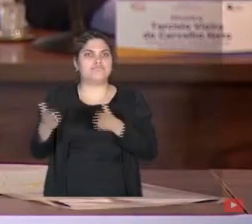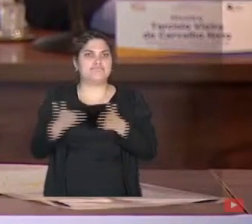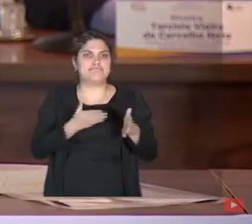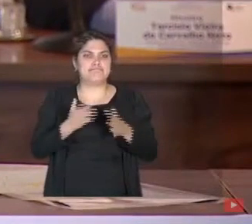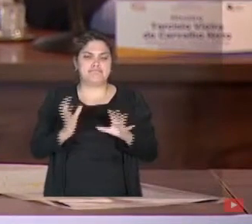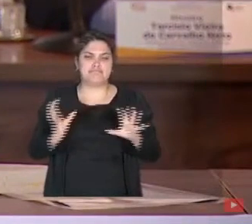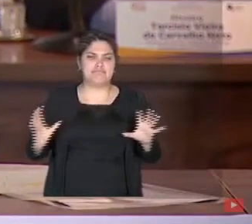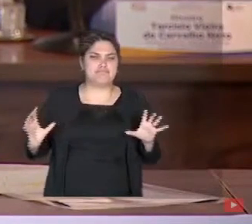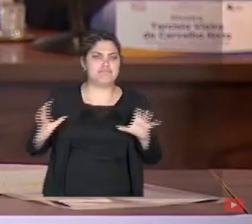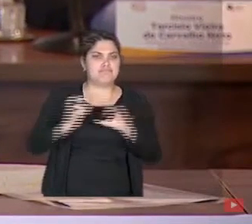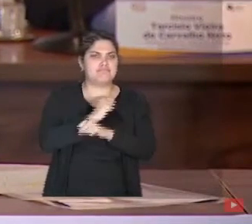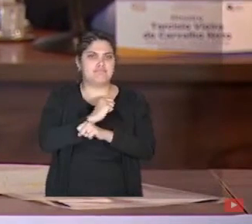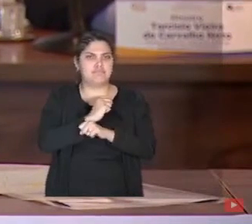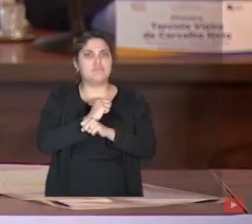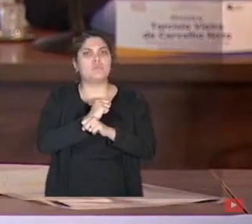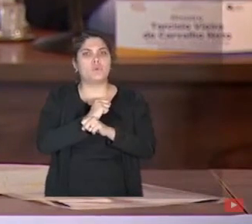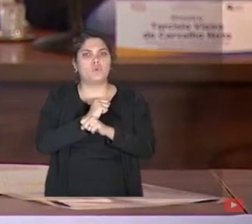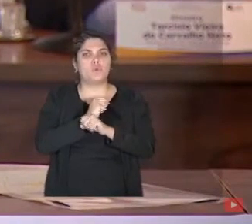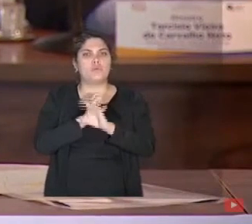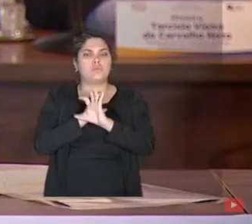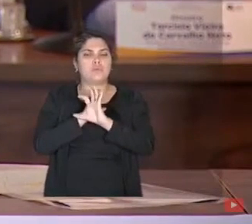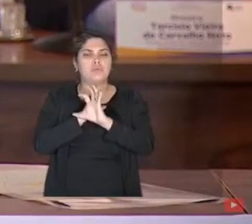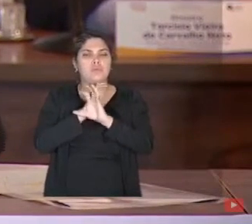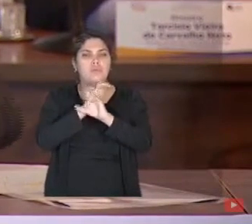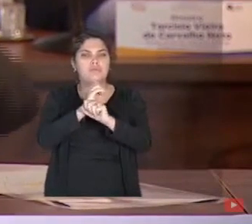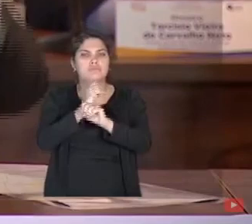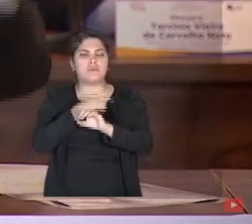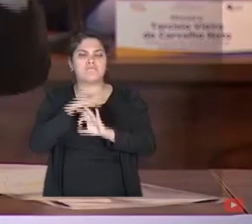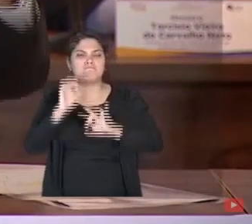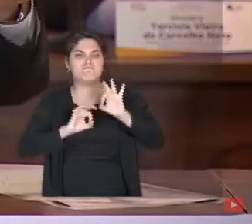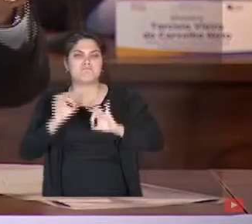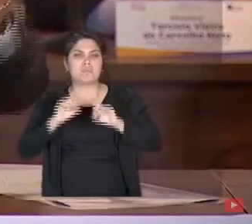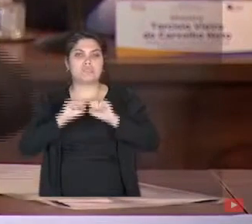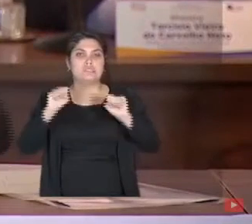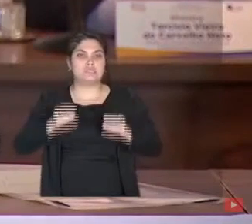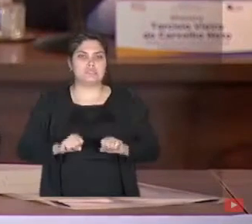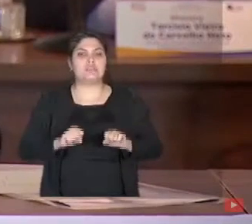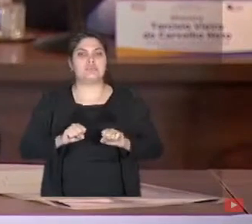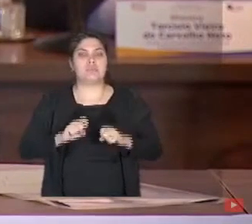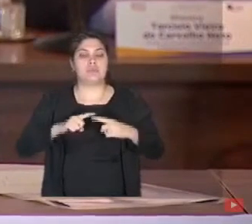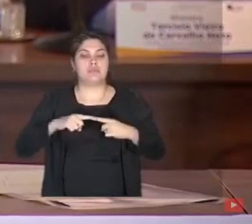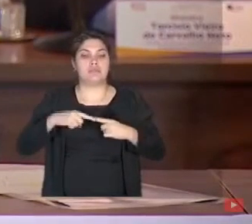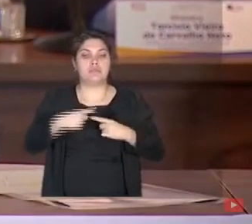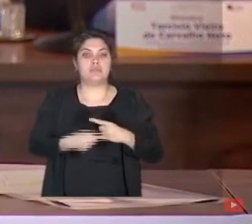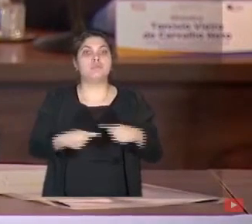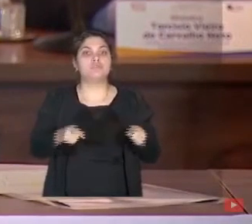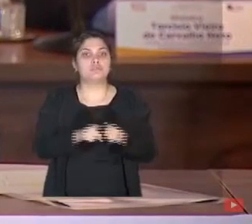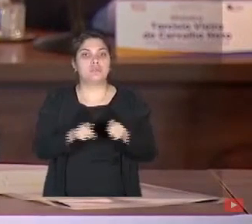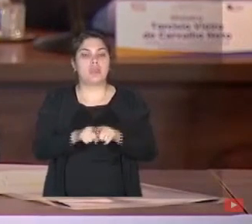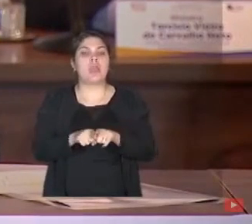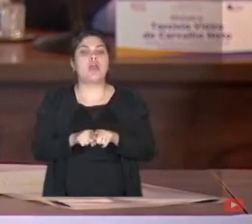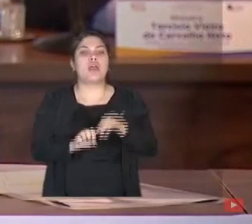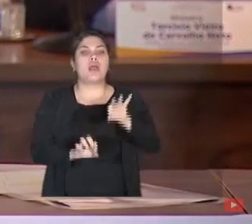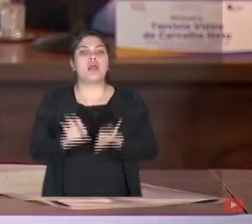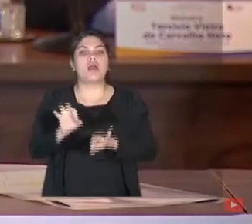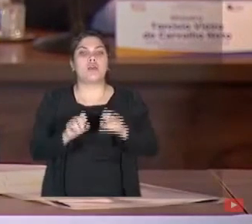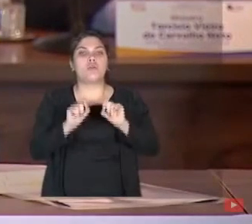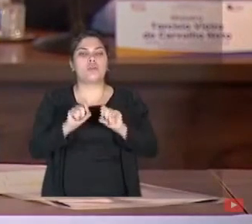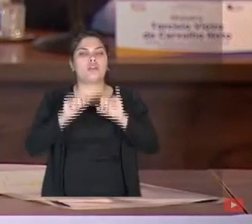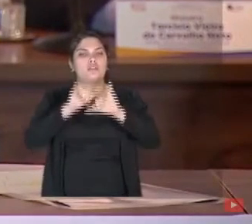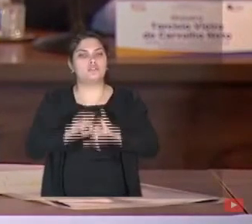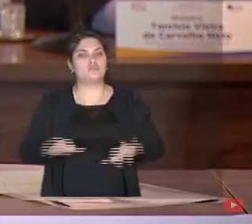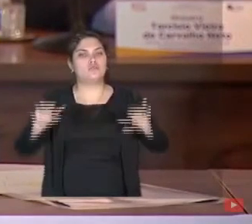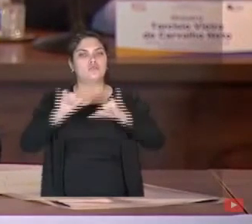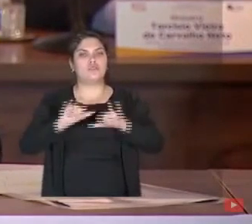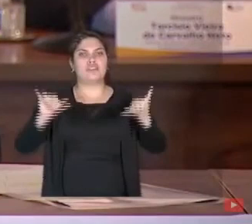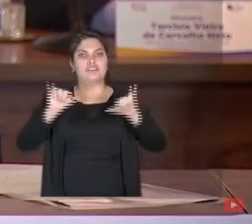de totalização, que o sistema está sendo regularizado, e, em seguida, regularizar também a